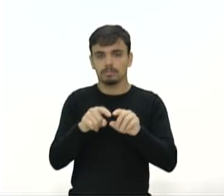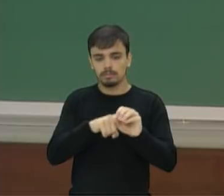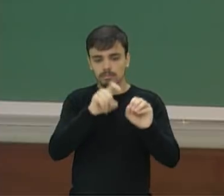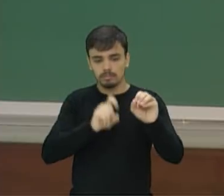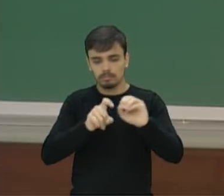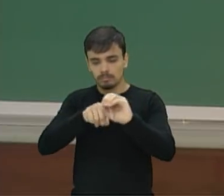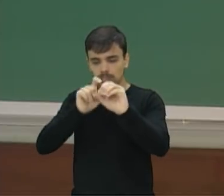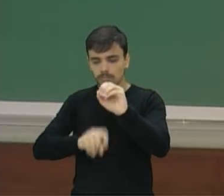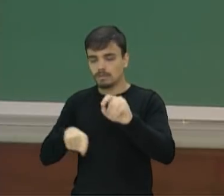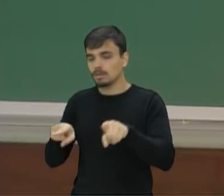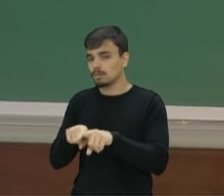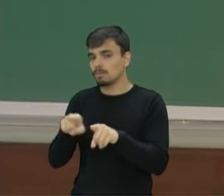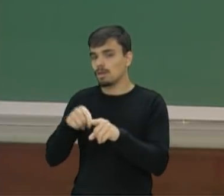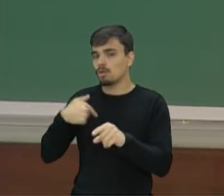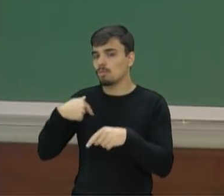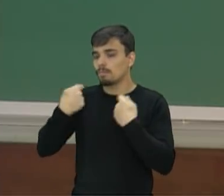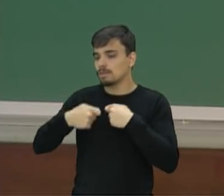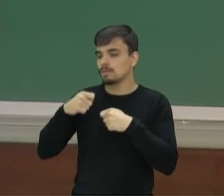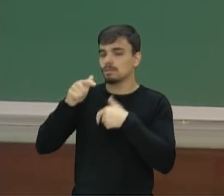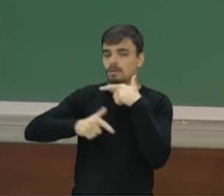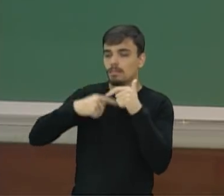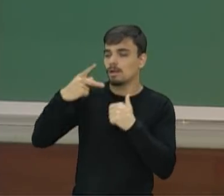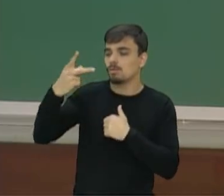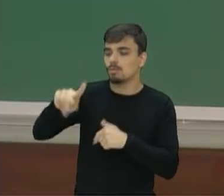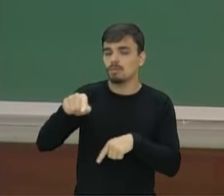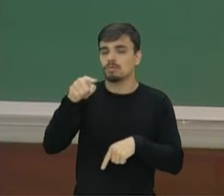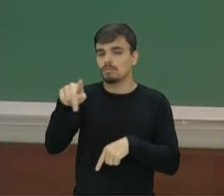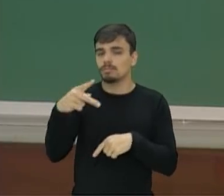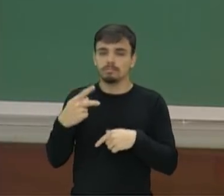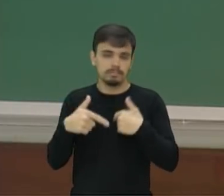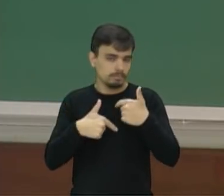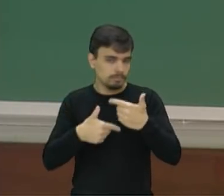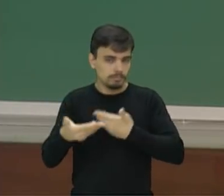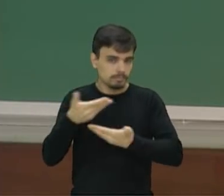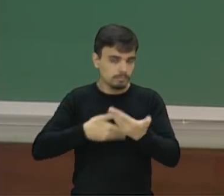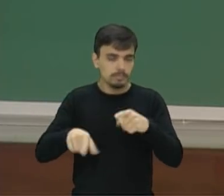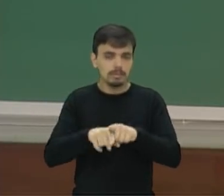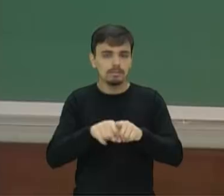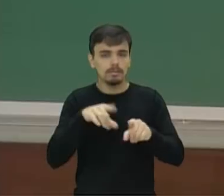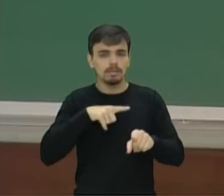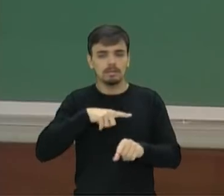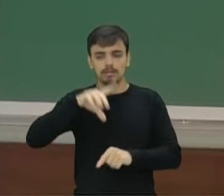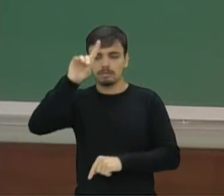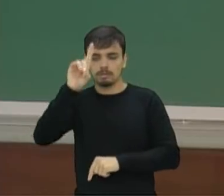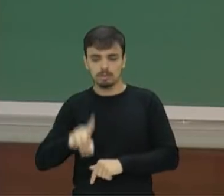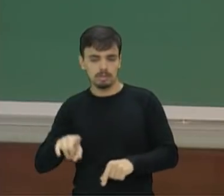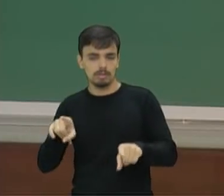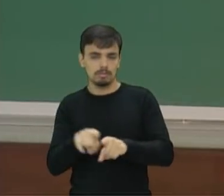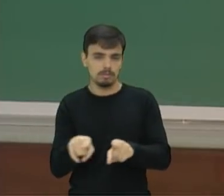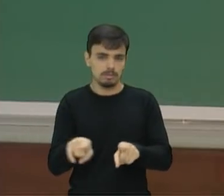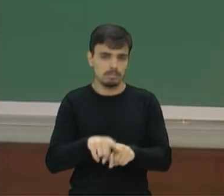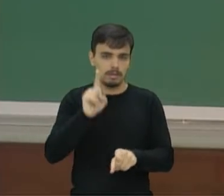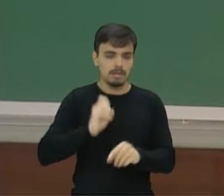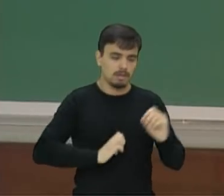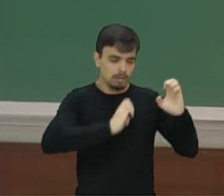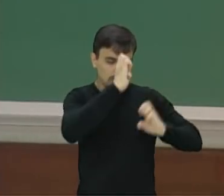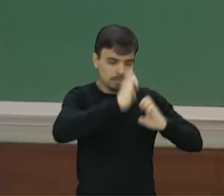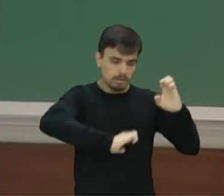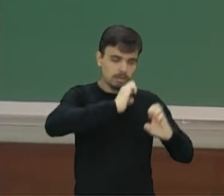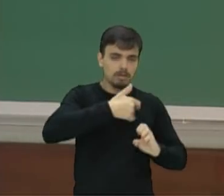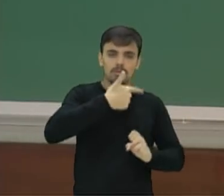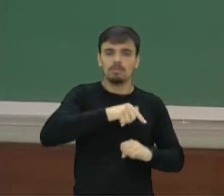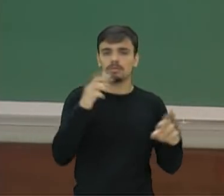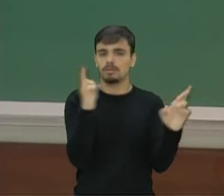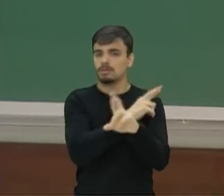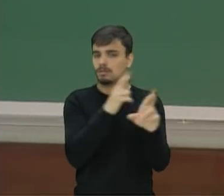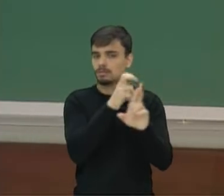pessoas, eu preciso do trabalho do outro. Desenvolve outras regras e formas de direito, porque agora é uma sociedade mais industrial, com outras